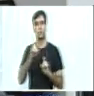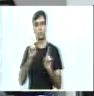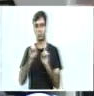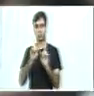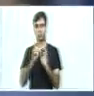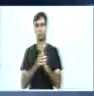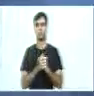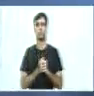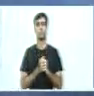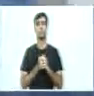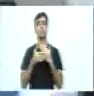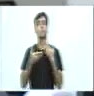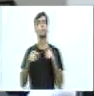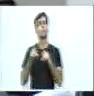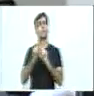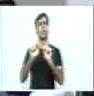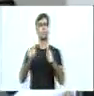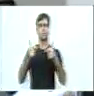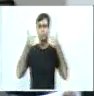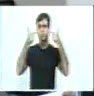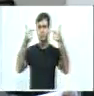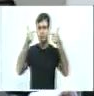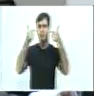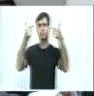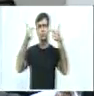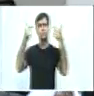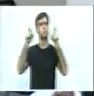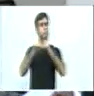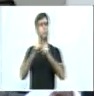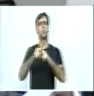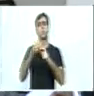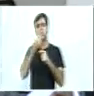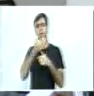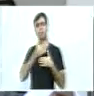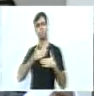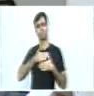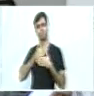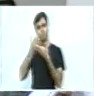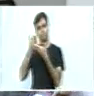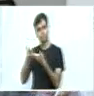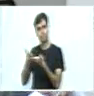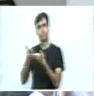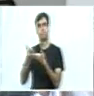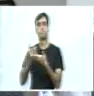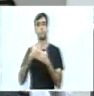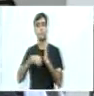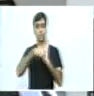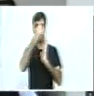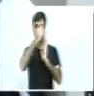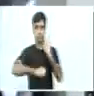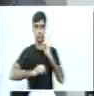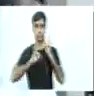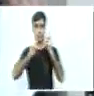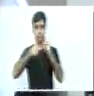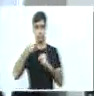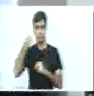paralisados, com protestos de estima e distinta consideração, assinam todos os